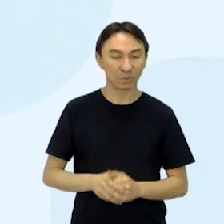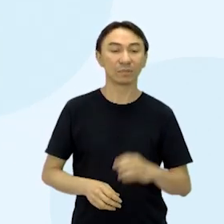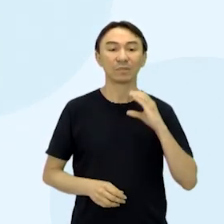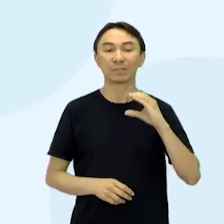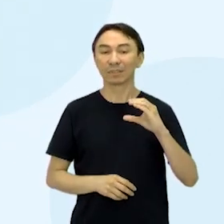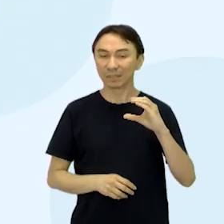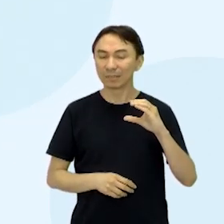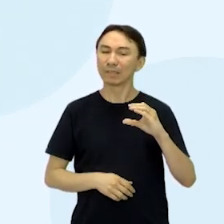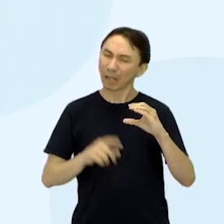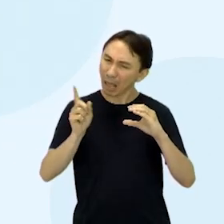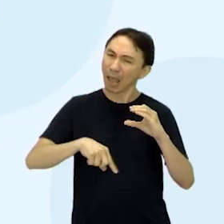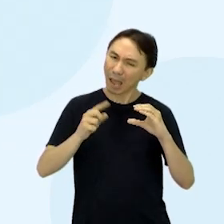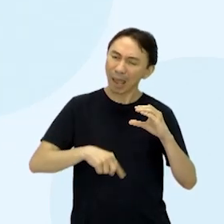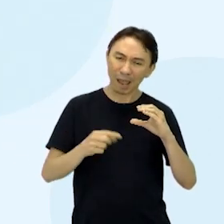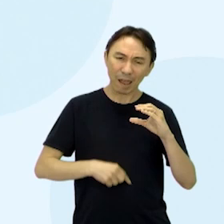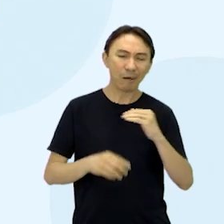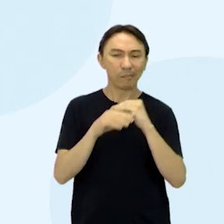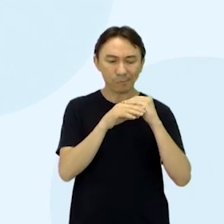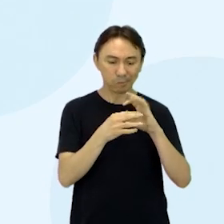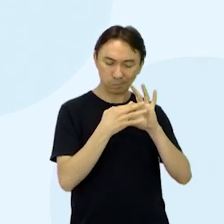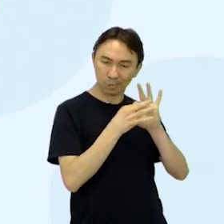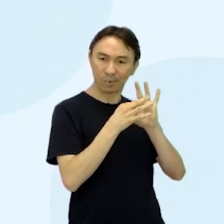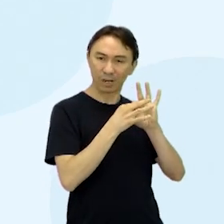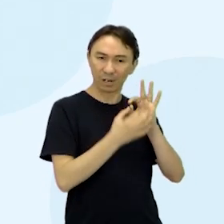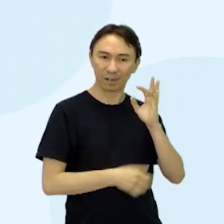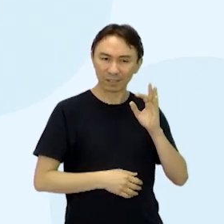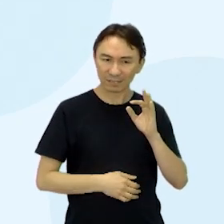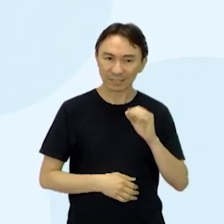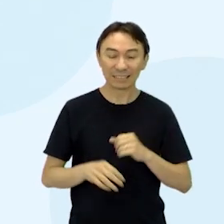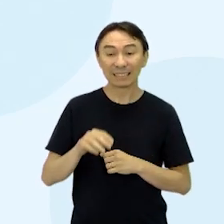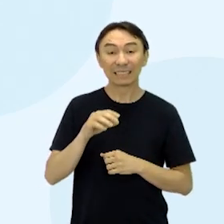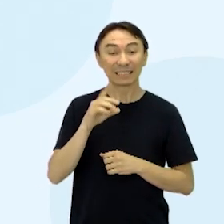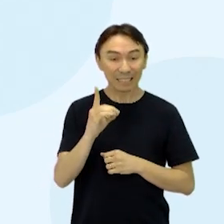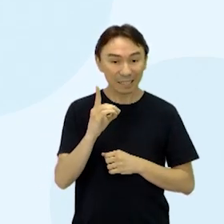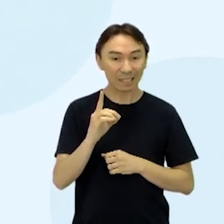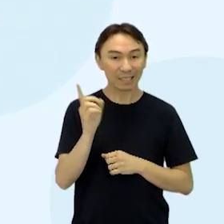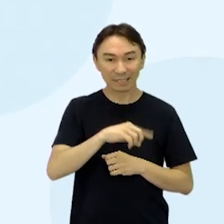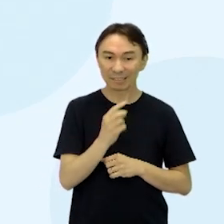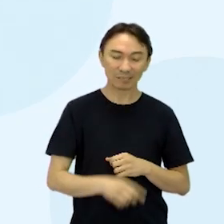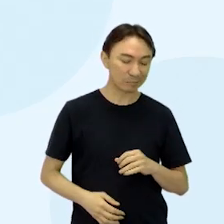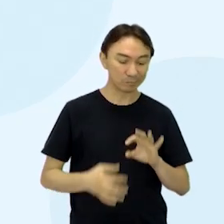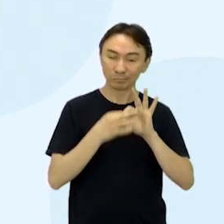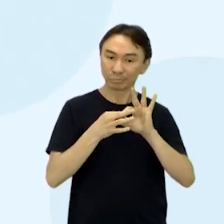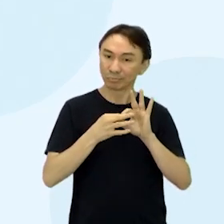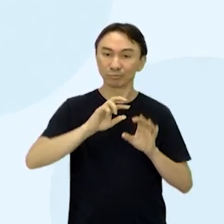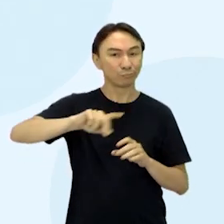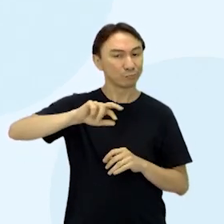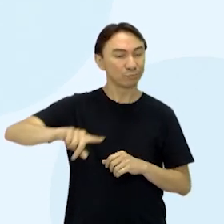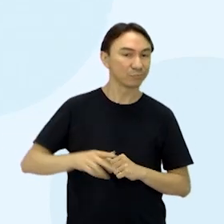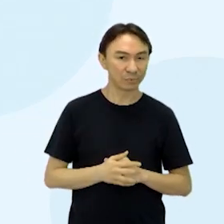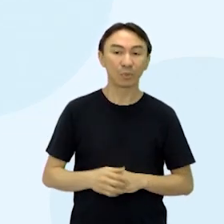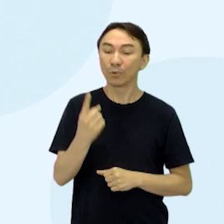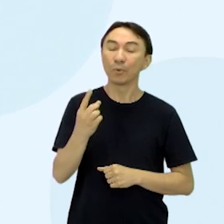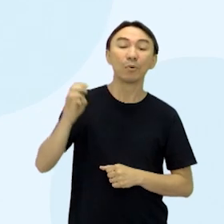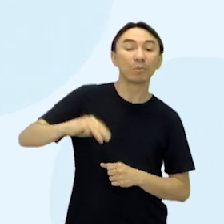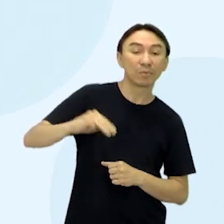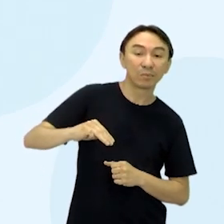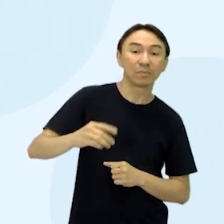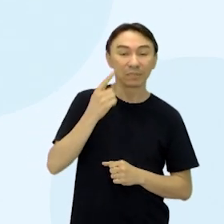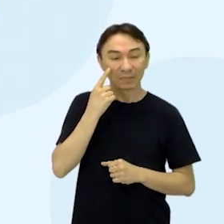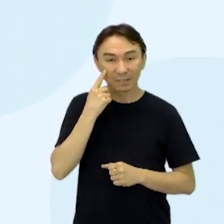recursivas e na letra D, ambas não são recursivas. Então, vocês têm um minutinho para analisar e contar para o Tony